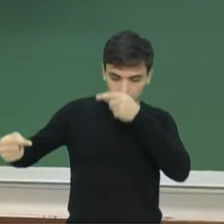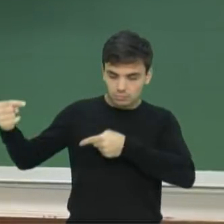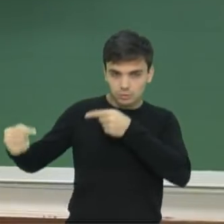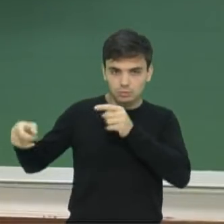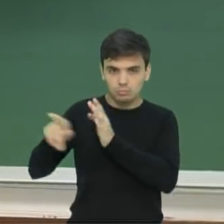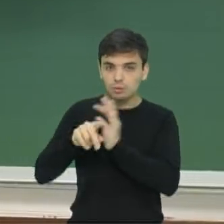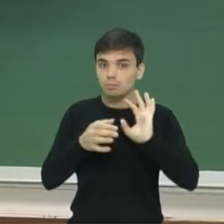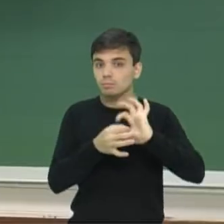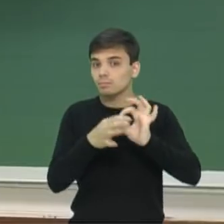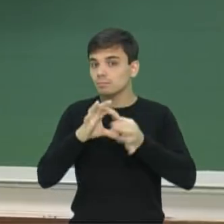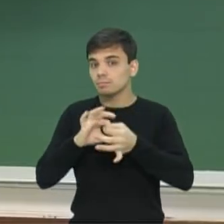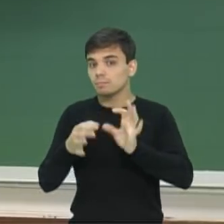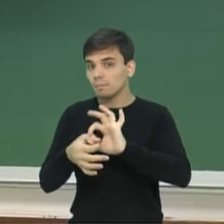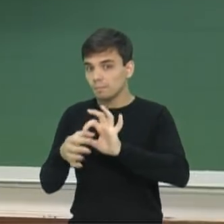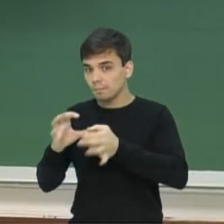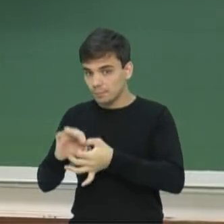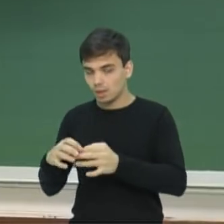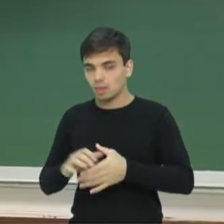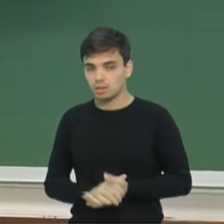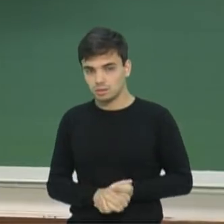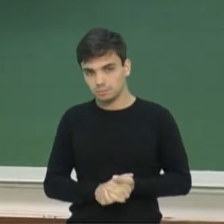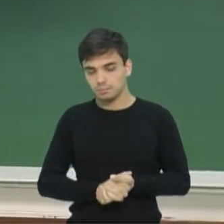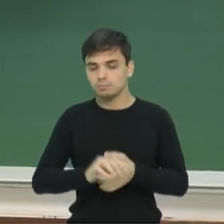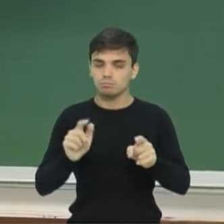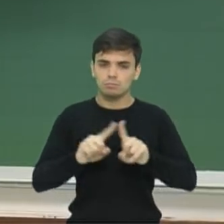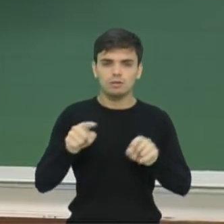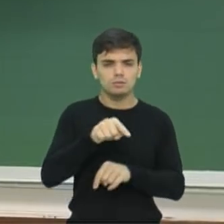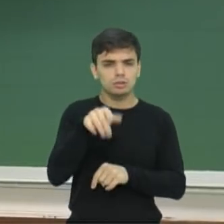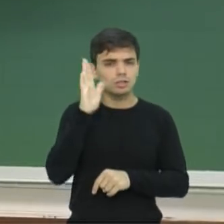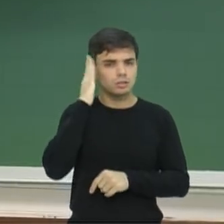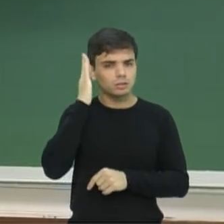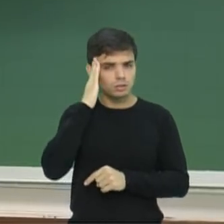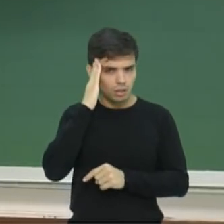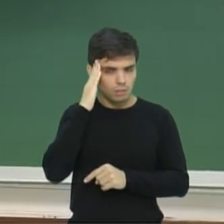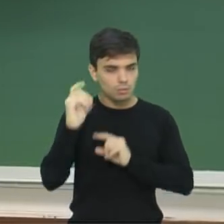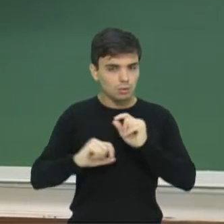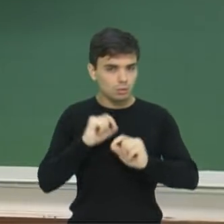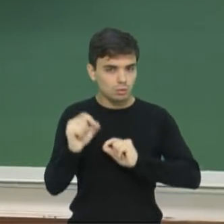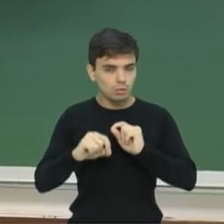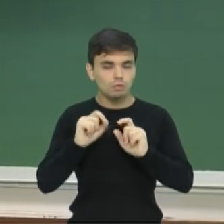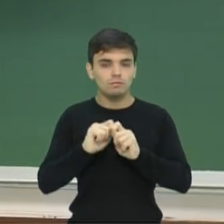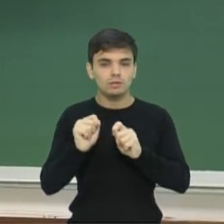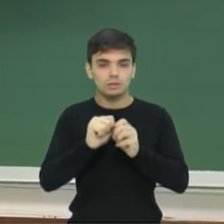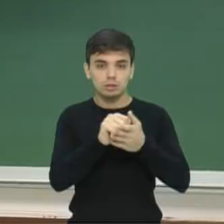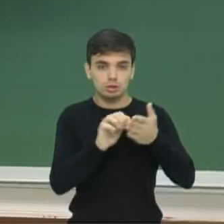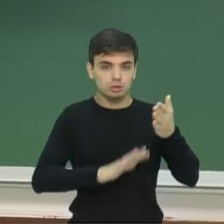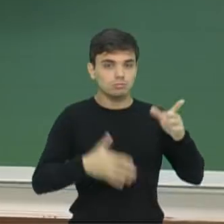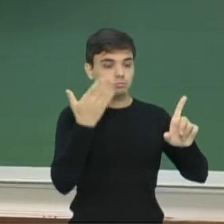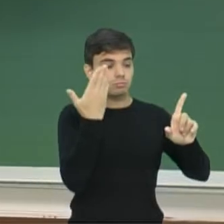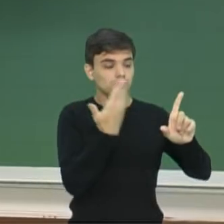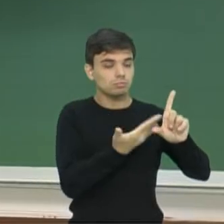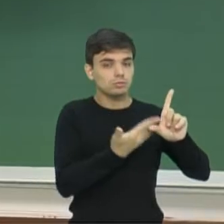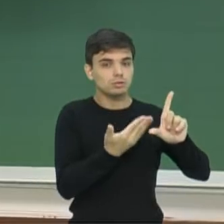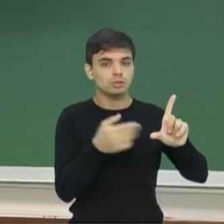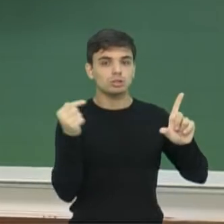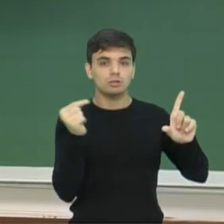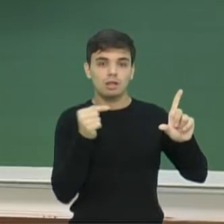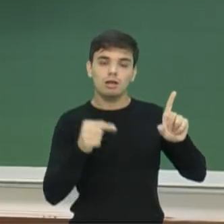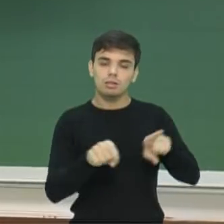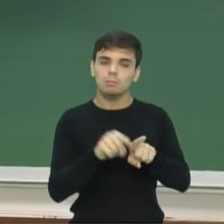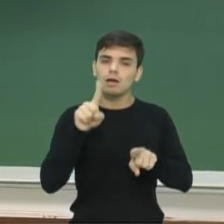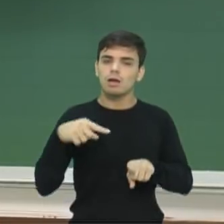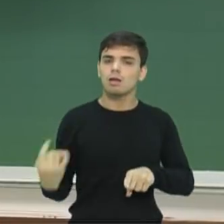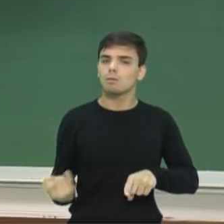das Olimpíadas. Então, como vocês bem sabem, então lembro vocês o quê? De realizar as atividades no Classroom. Essa atividade é importante para que